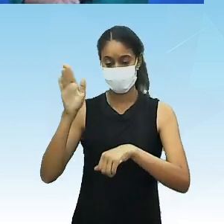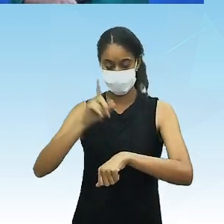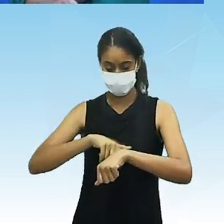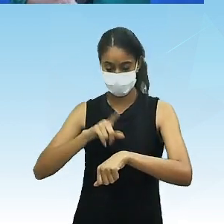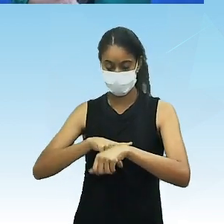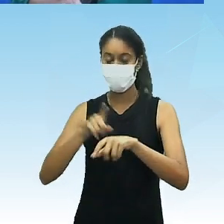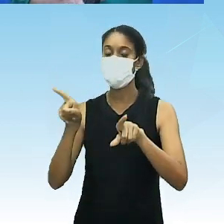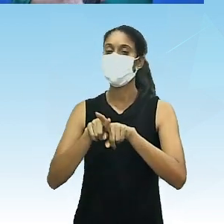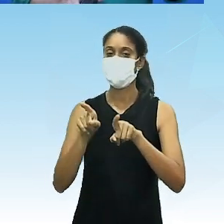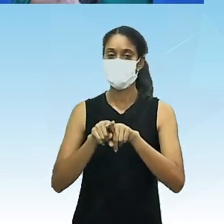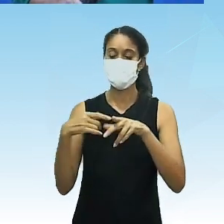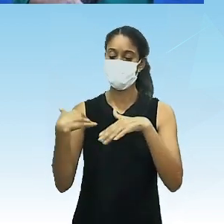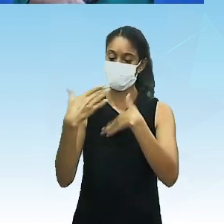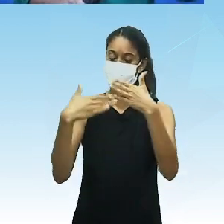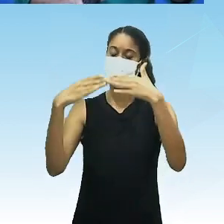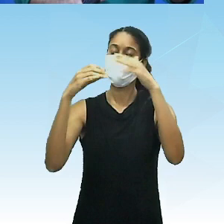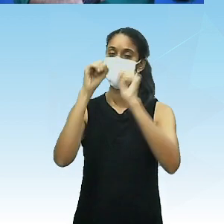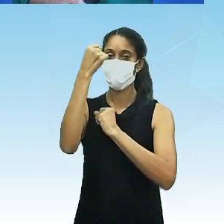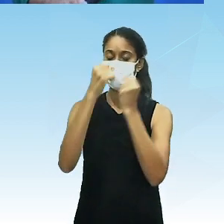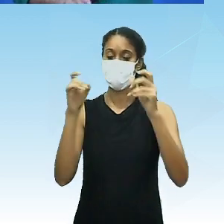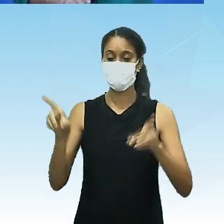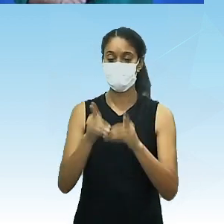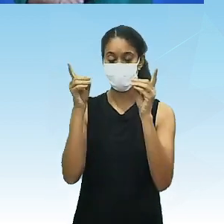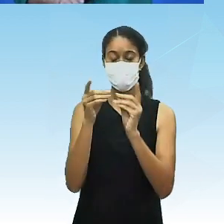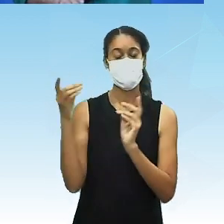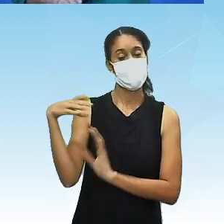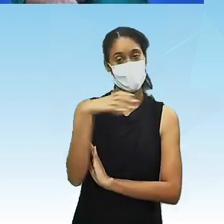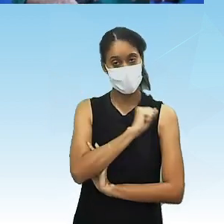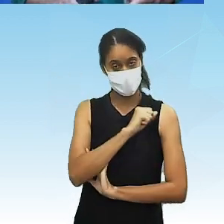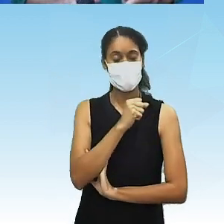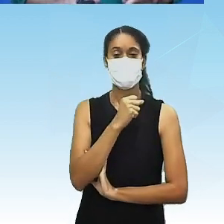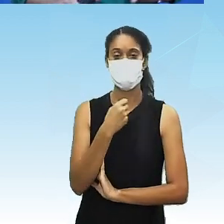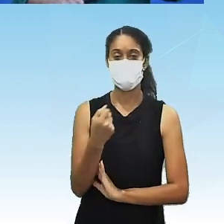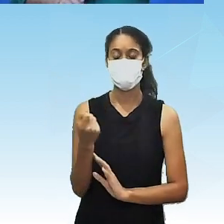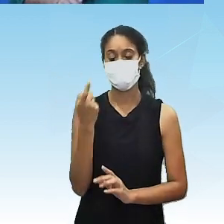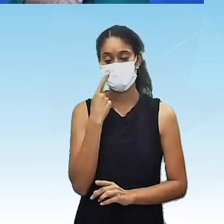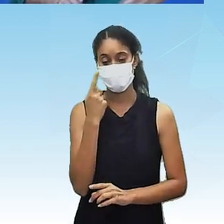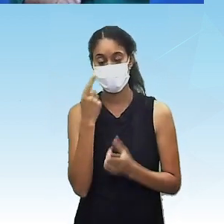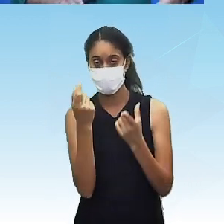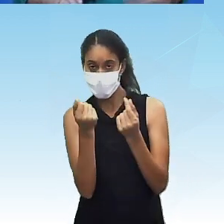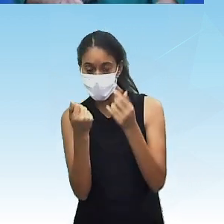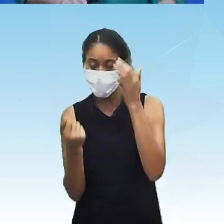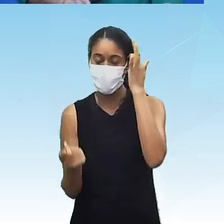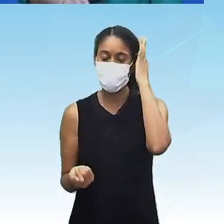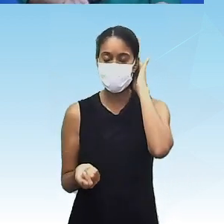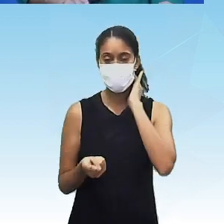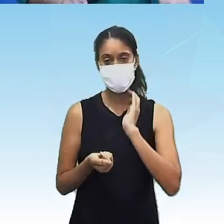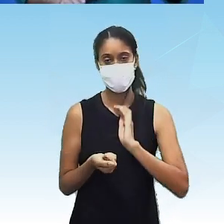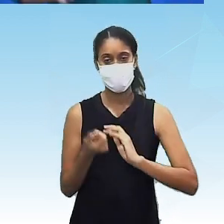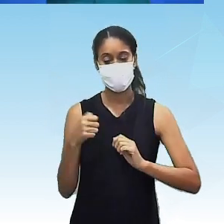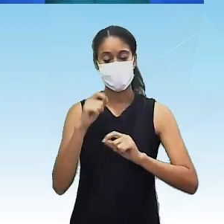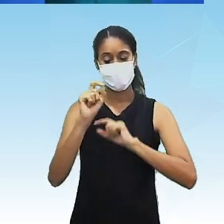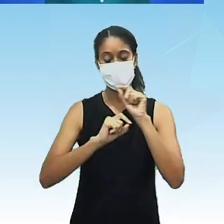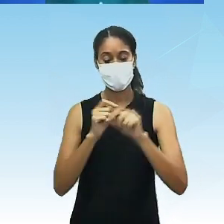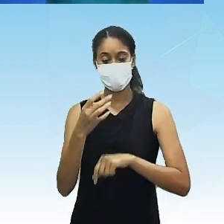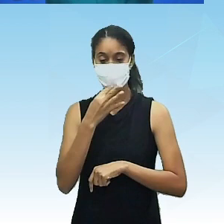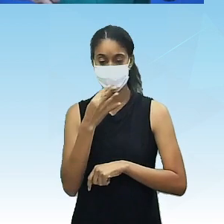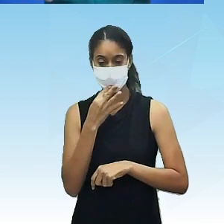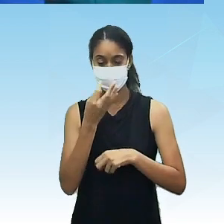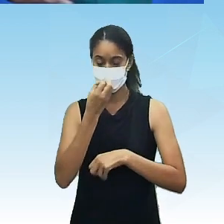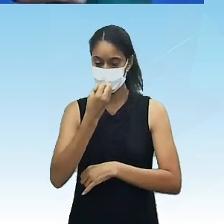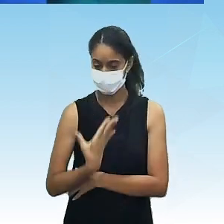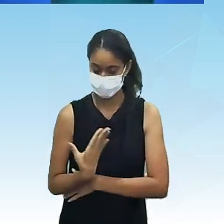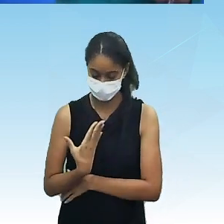meu processo industrial, para ser dinâmico e eficiente em termos de custo, vai depender basicamente de eu conhecer